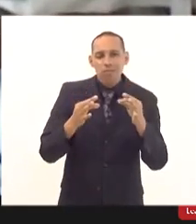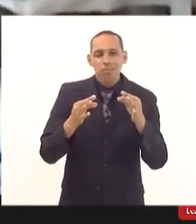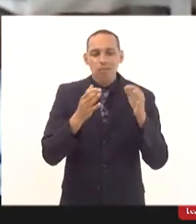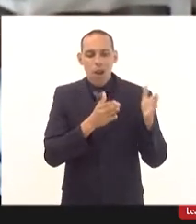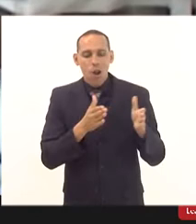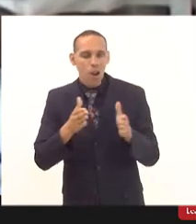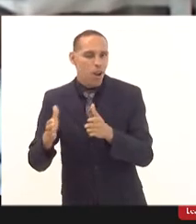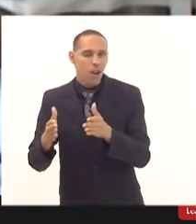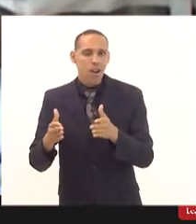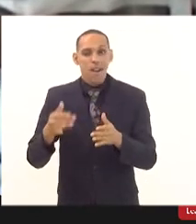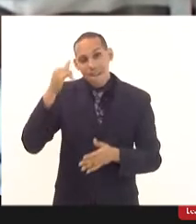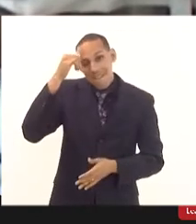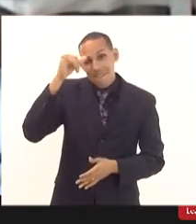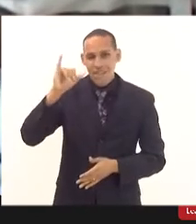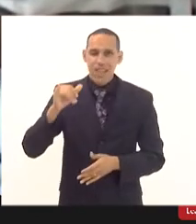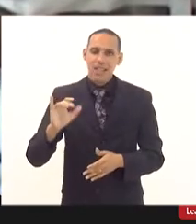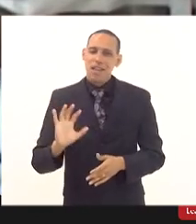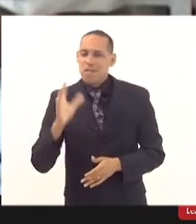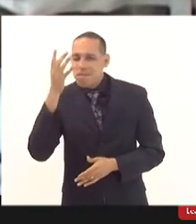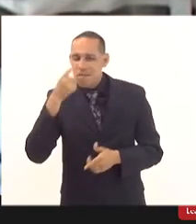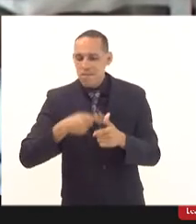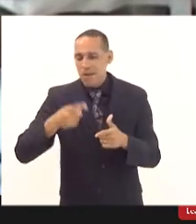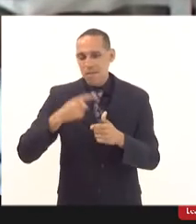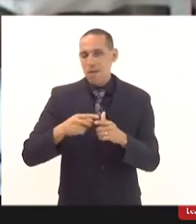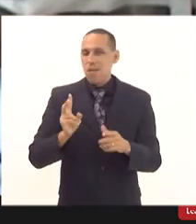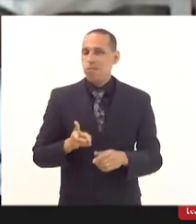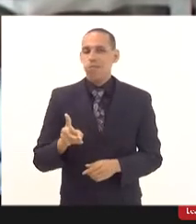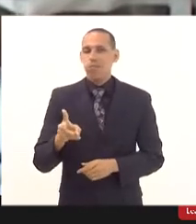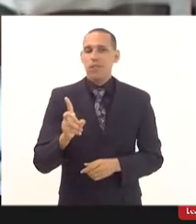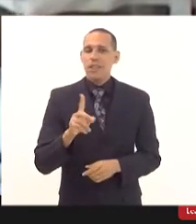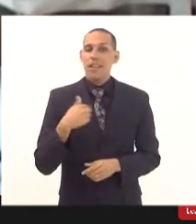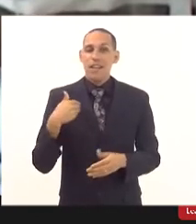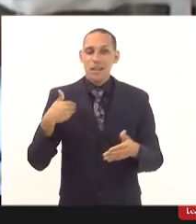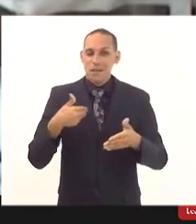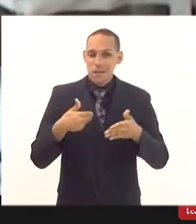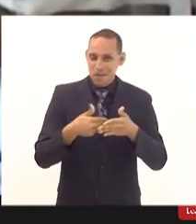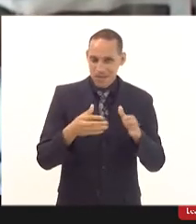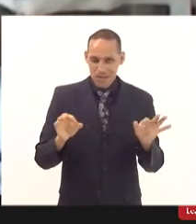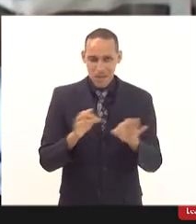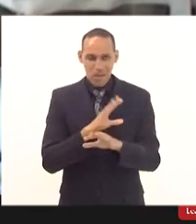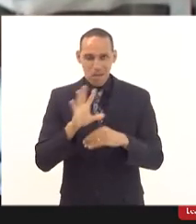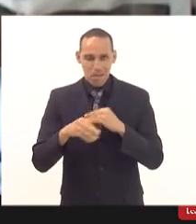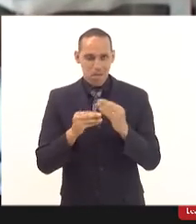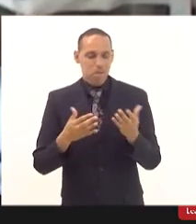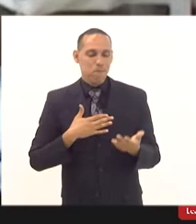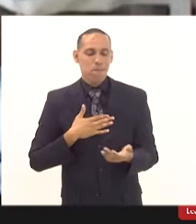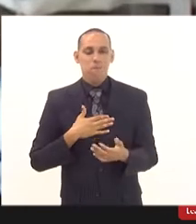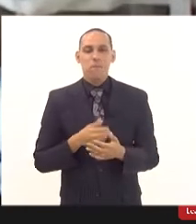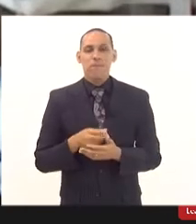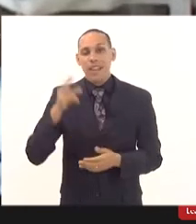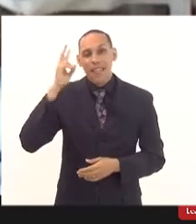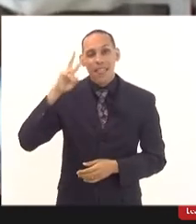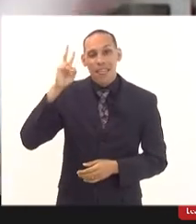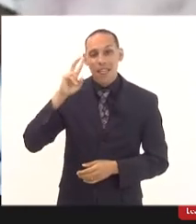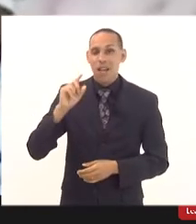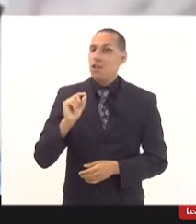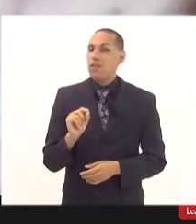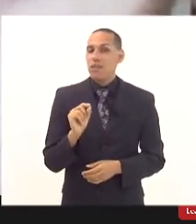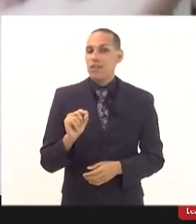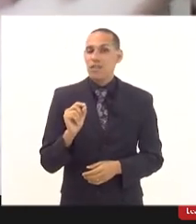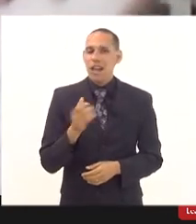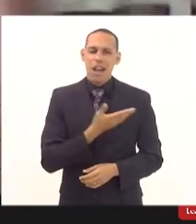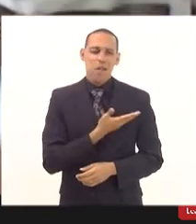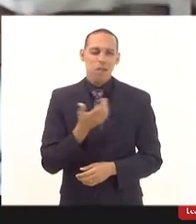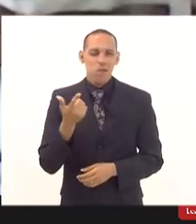tragédia Havan eu vou me aproximando aqui no final da minha contribuição lembrando da de